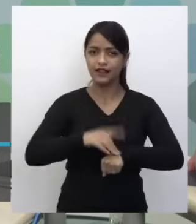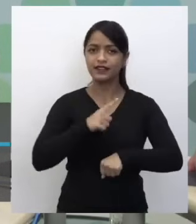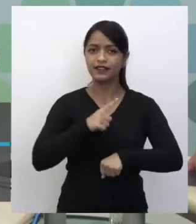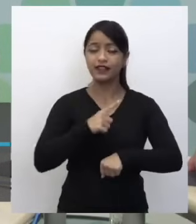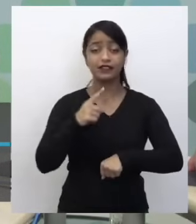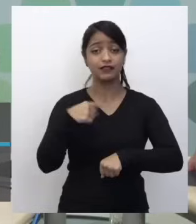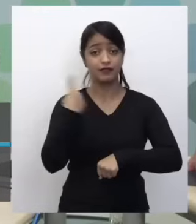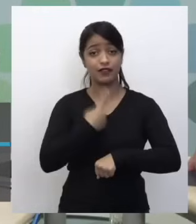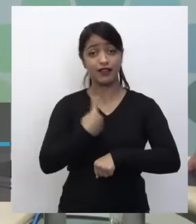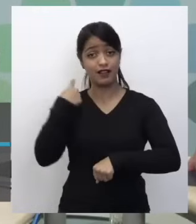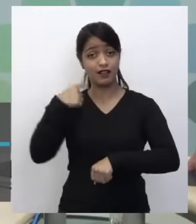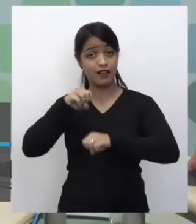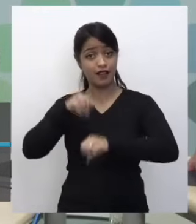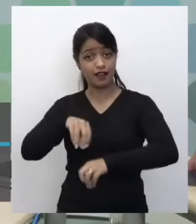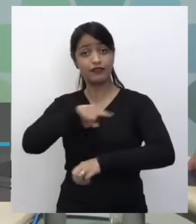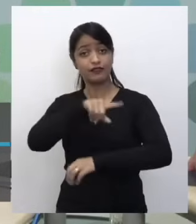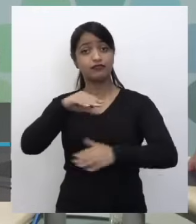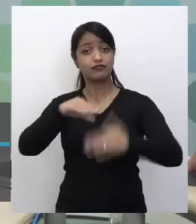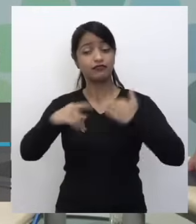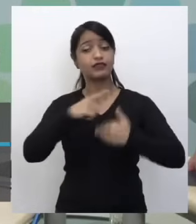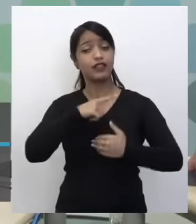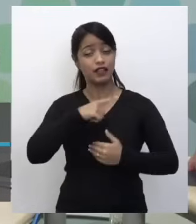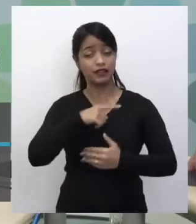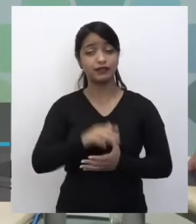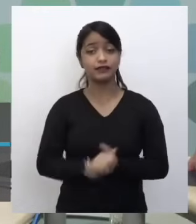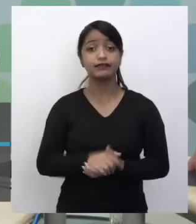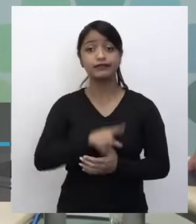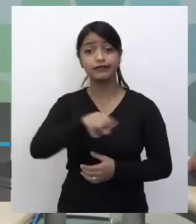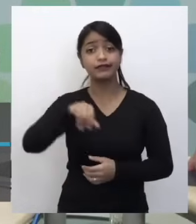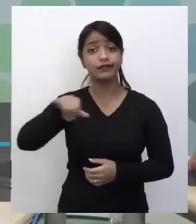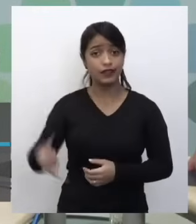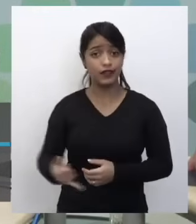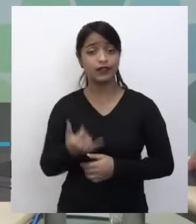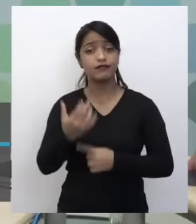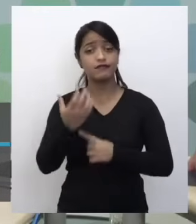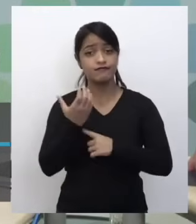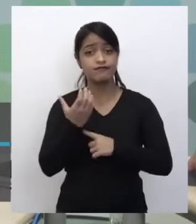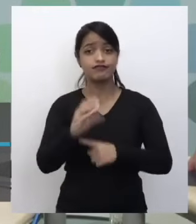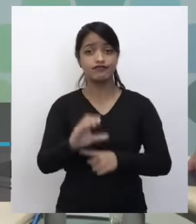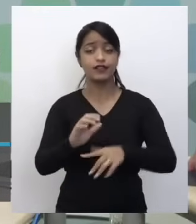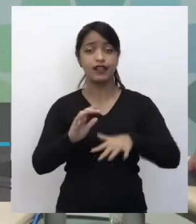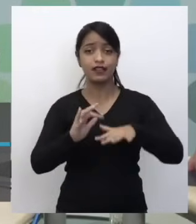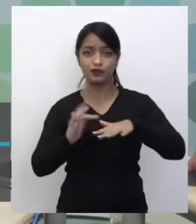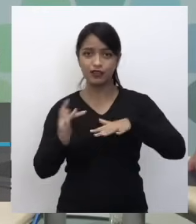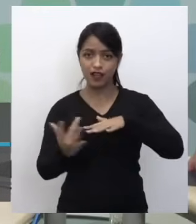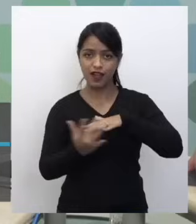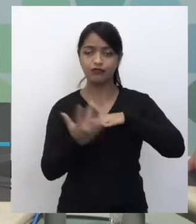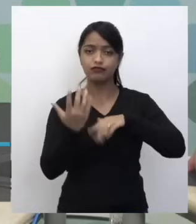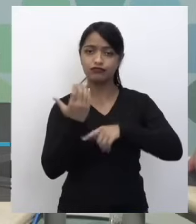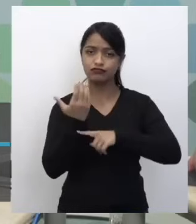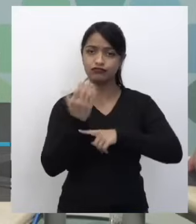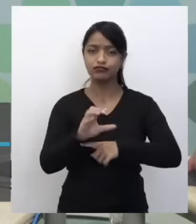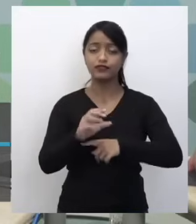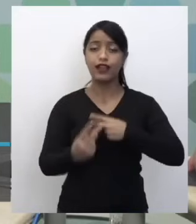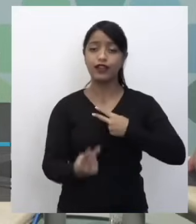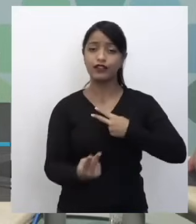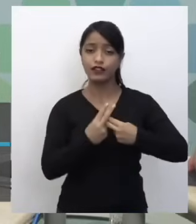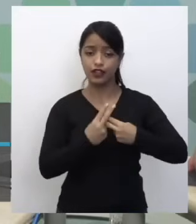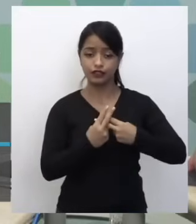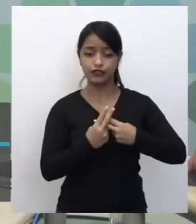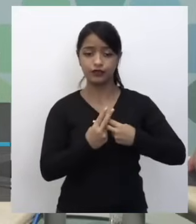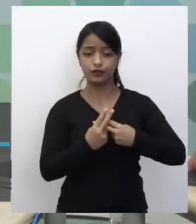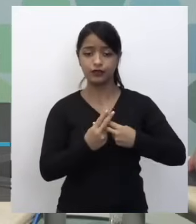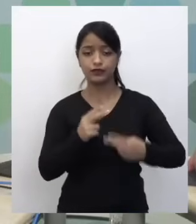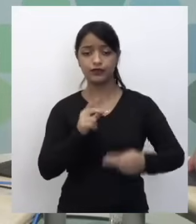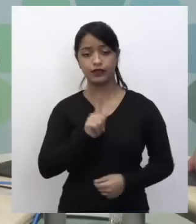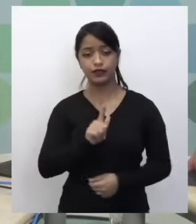chat. Então aproveitem esse pluviômetro, postem nas redes sociais esse pluviômetro que vocês fizeram com a hashtag